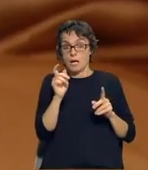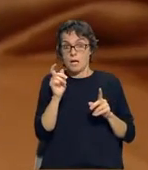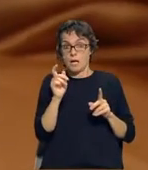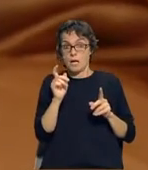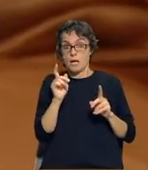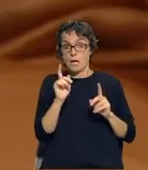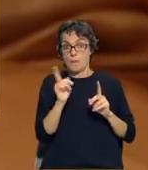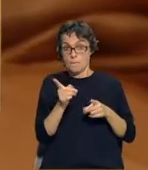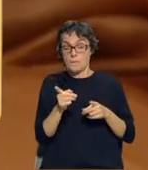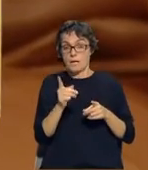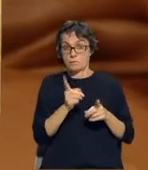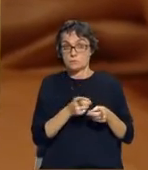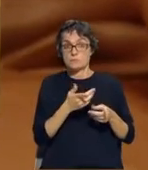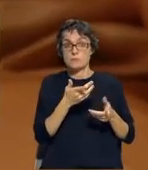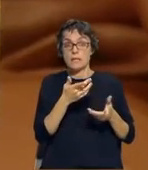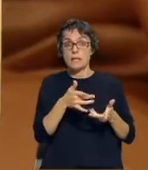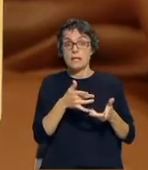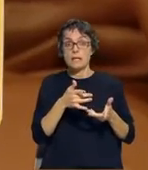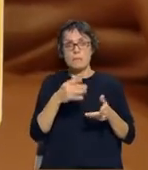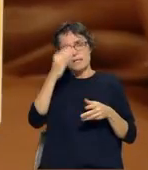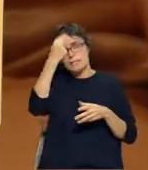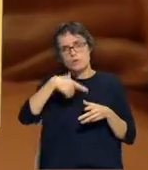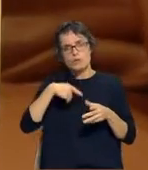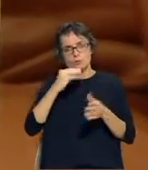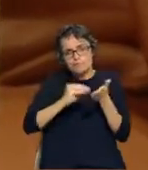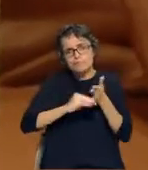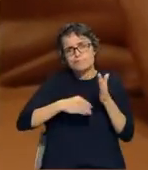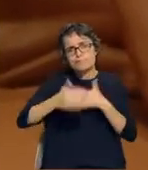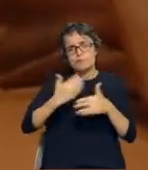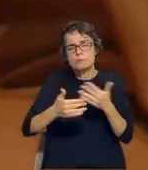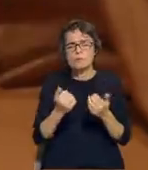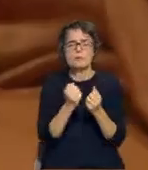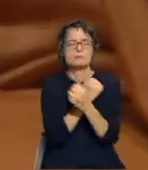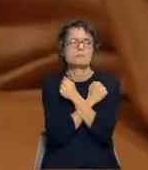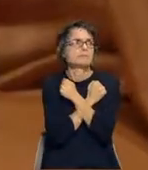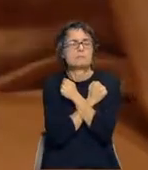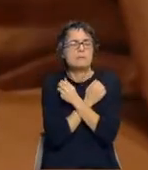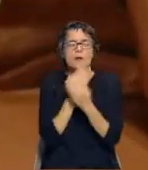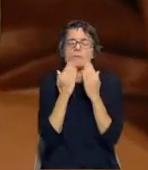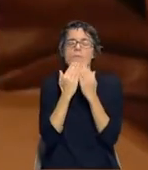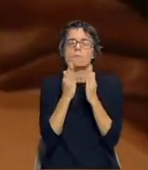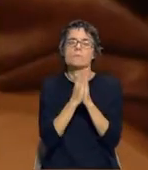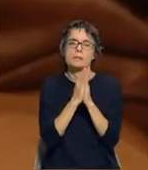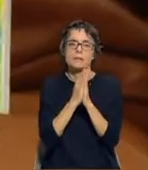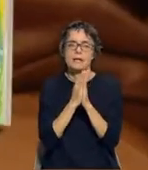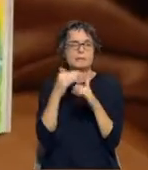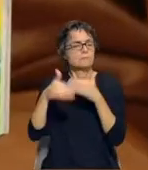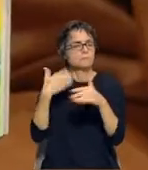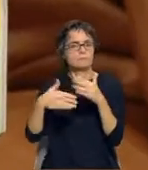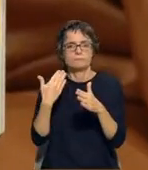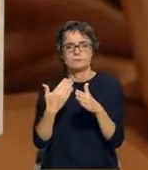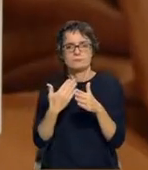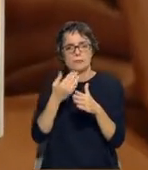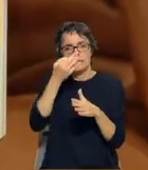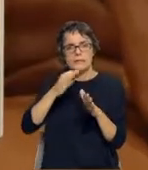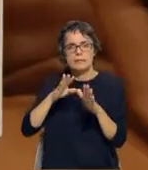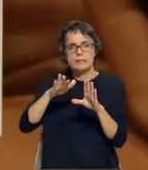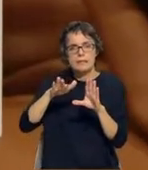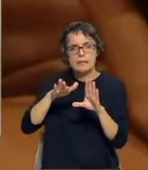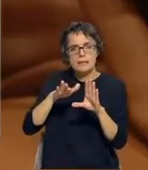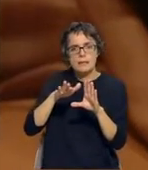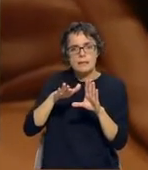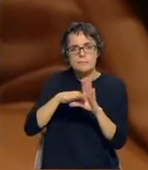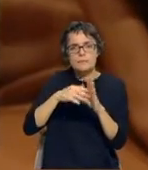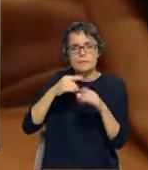enviaram as suas histórias, portanto um bem-aja, um abraço bem apertado para todos eles que nunca desistiram e acreditaram no projeto, mesmo